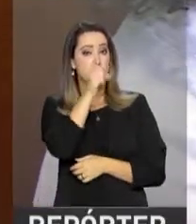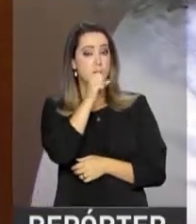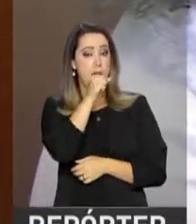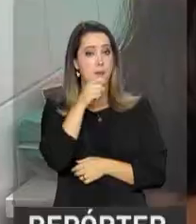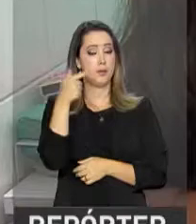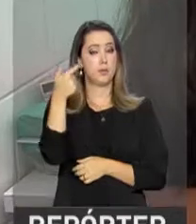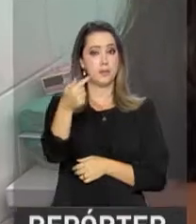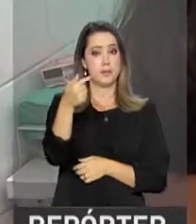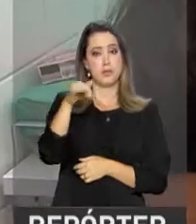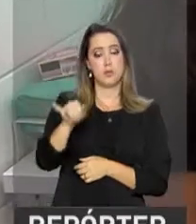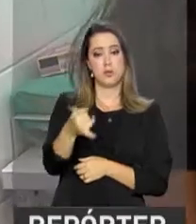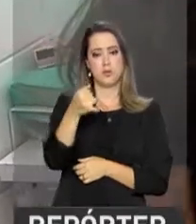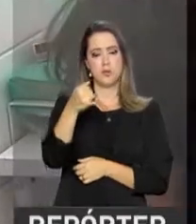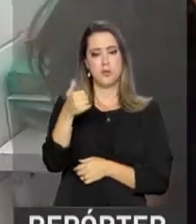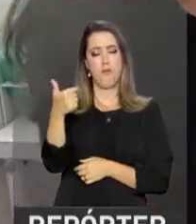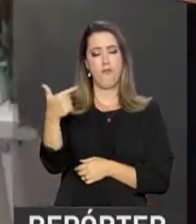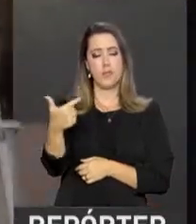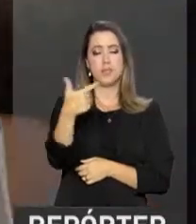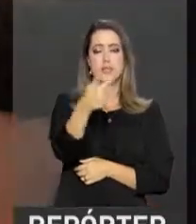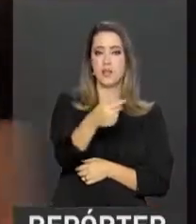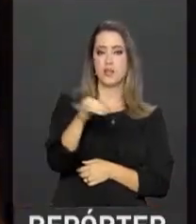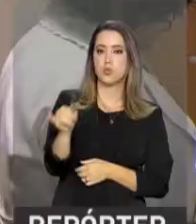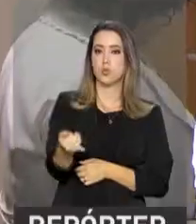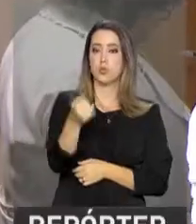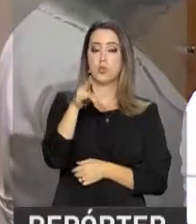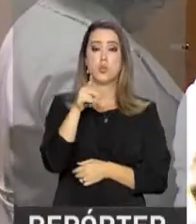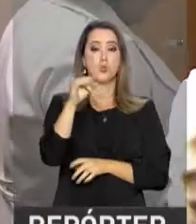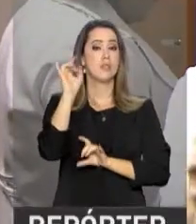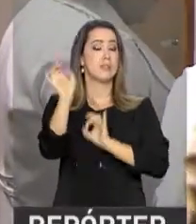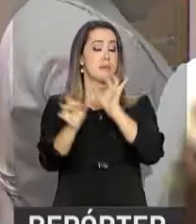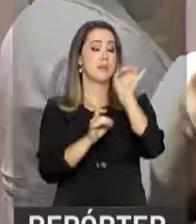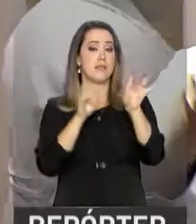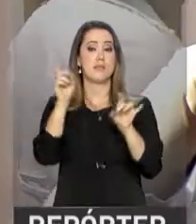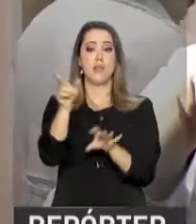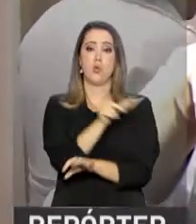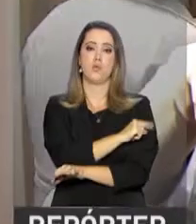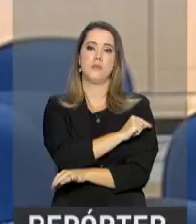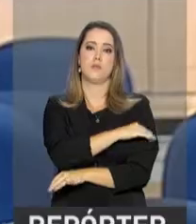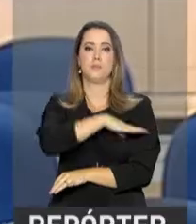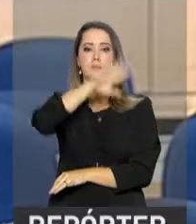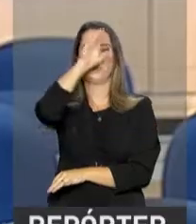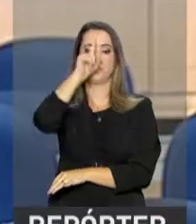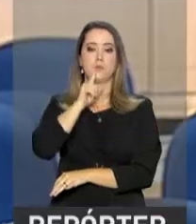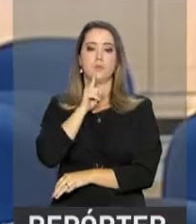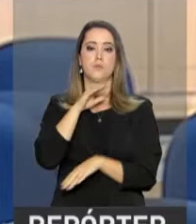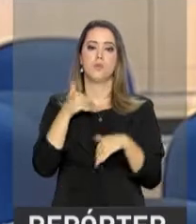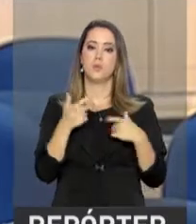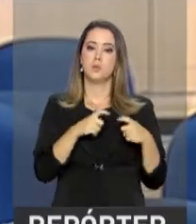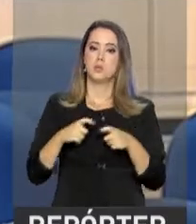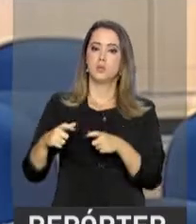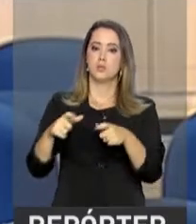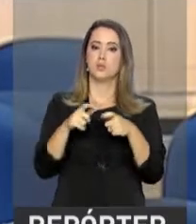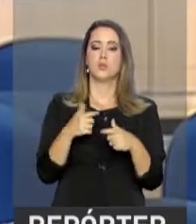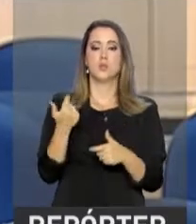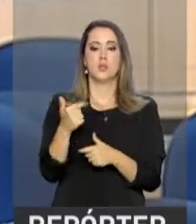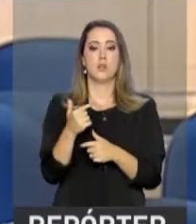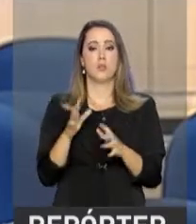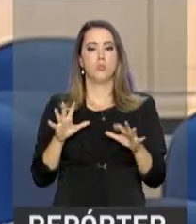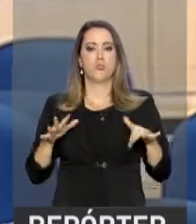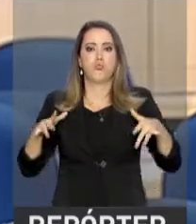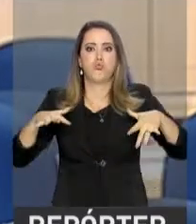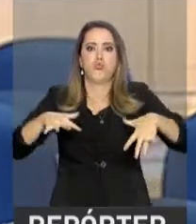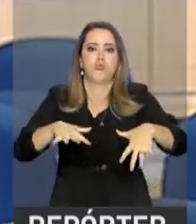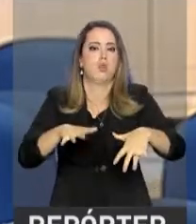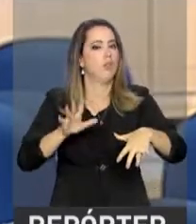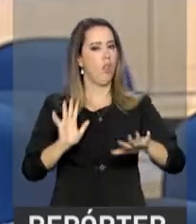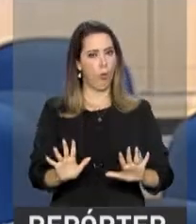de janeiro rio de janeiro e são paulo realizam um dia d de vacinação contra a febre amarela para que os postos de vacinação não fiquem lotados a